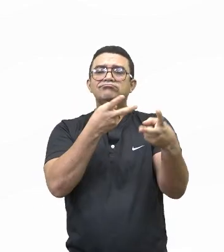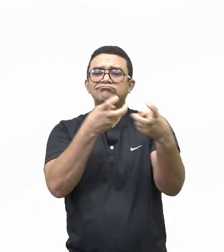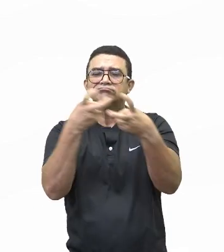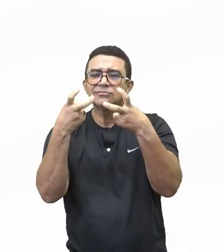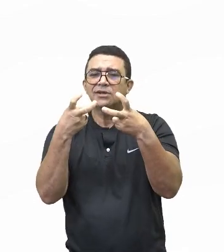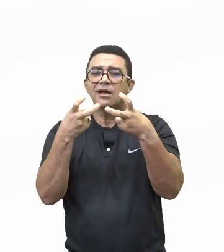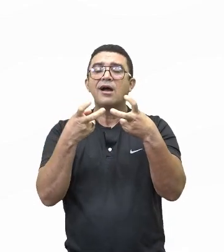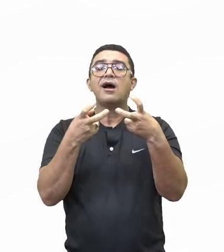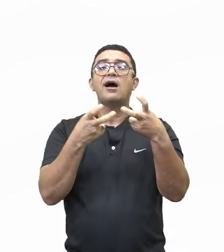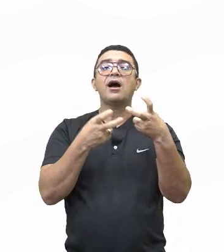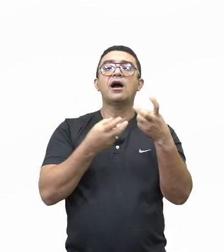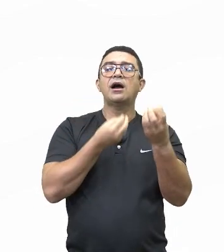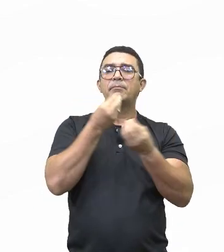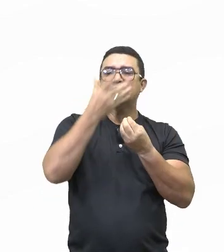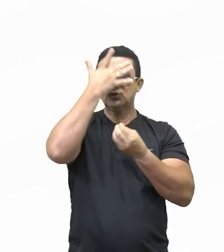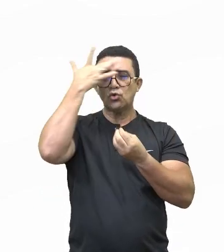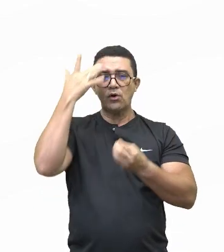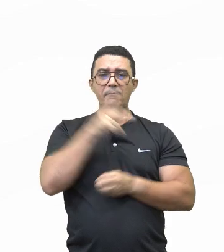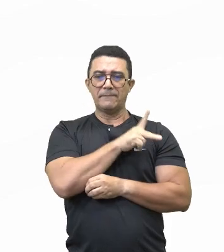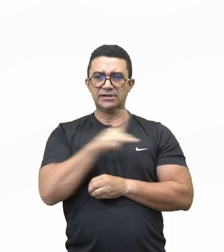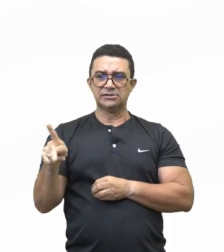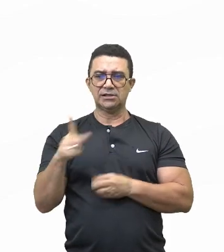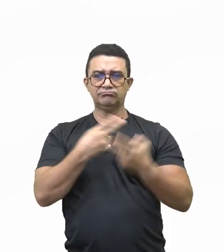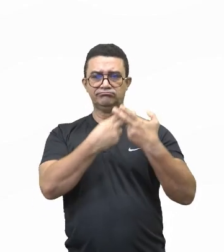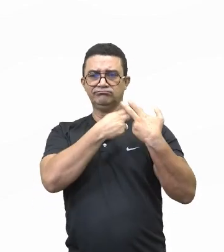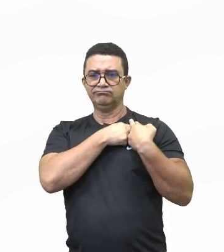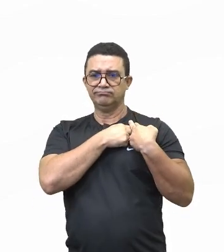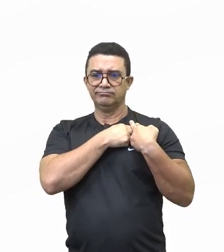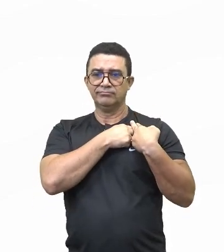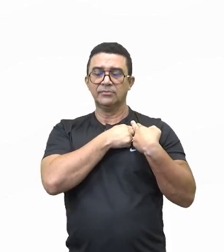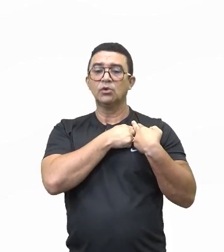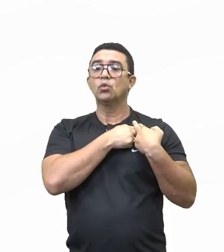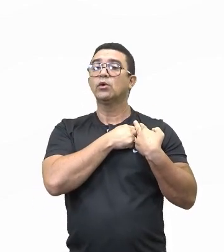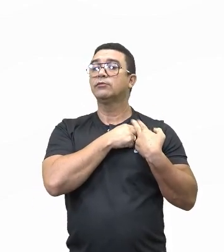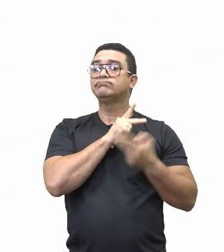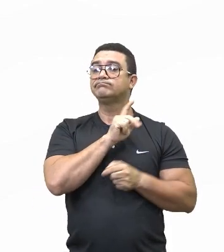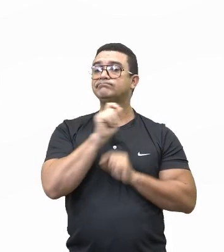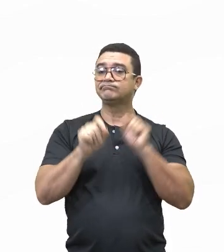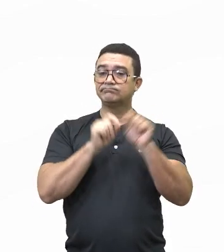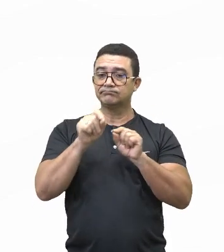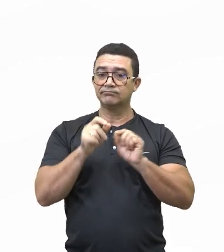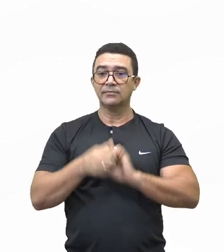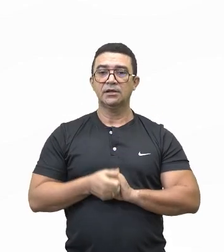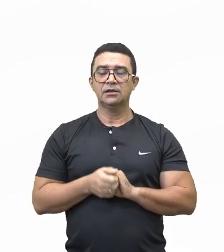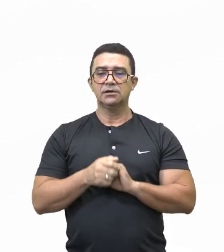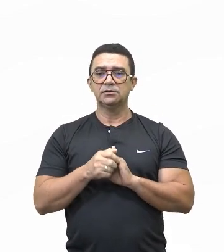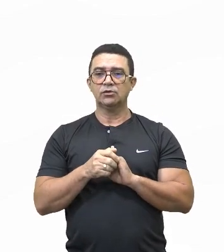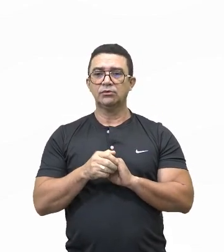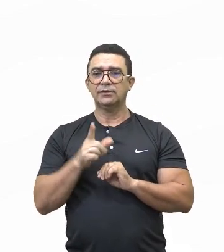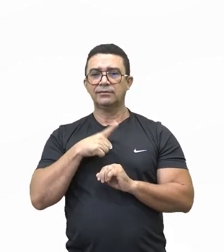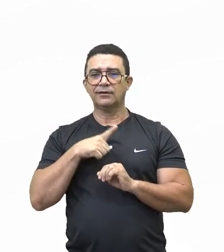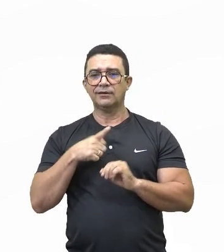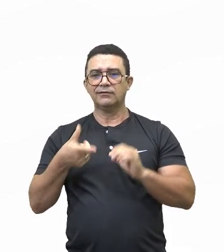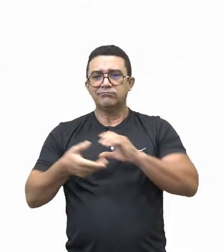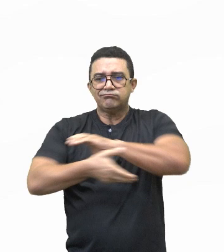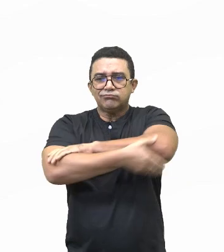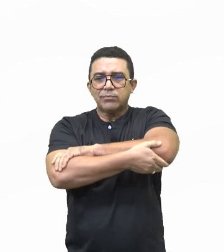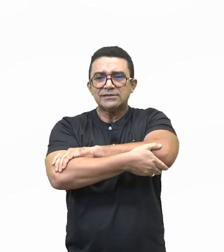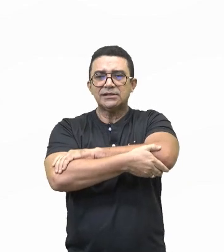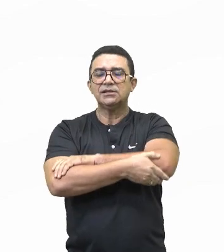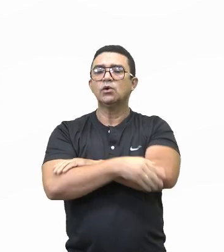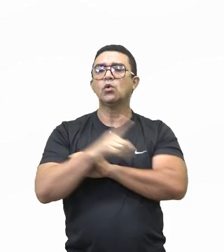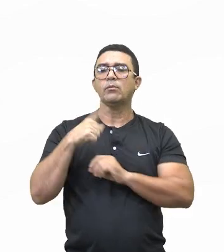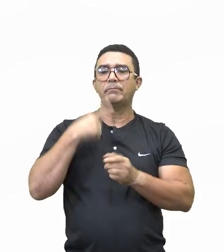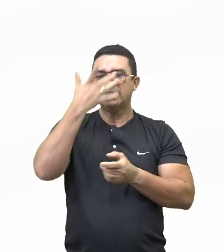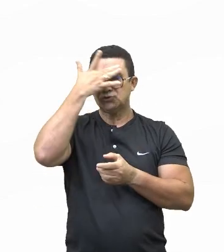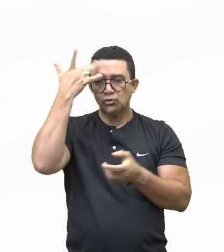da pessoa que ocupa a cadeira de presidente, né, da República, de ser aquele grupo, se juntar com pessoas que planejam, que